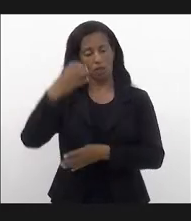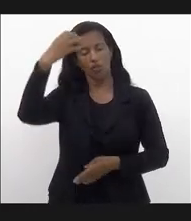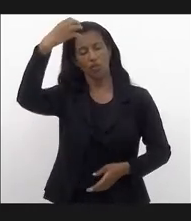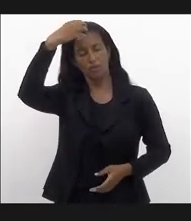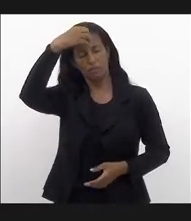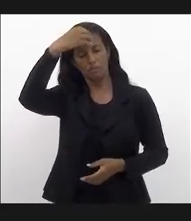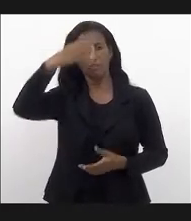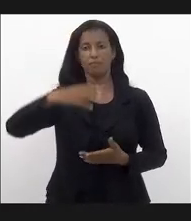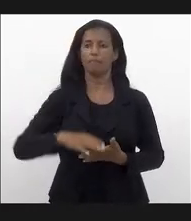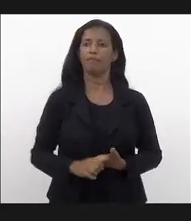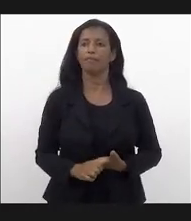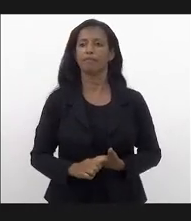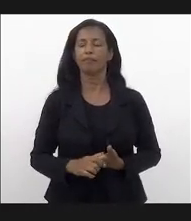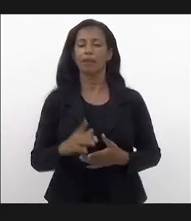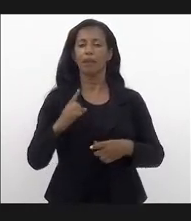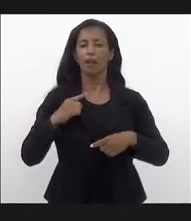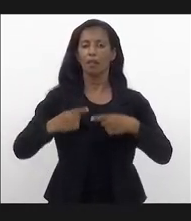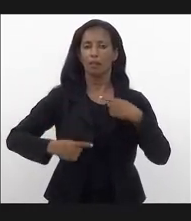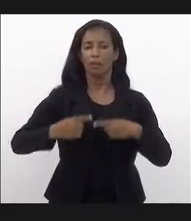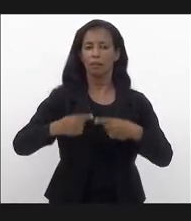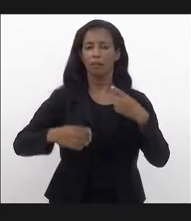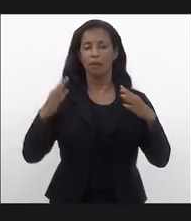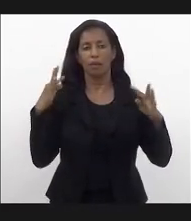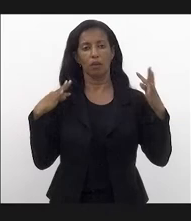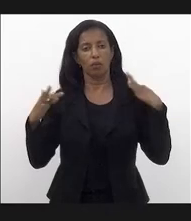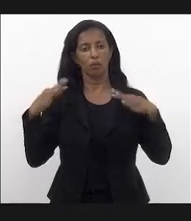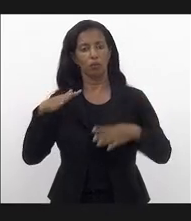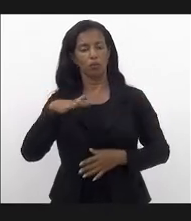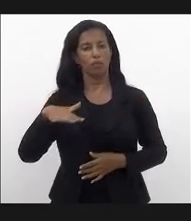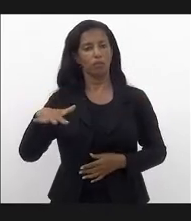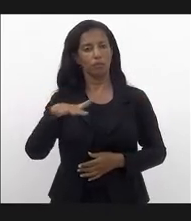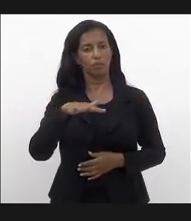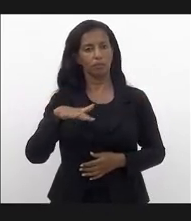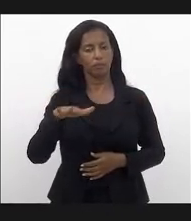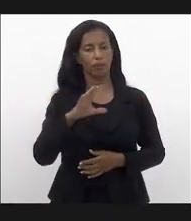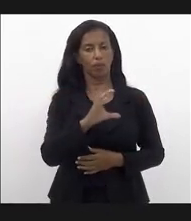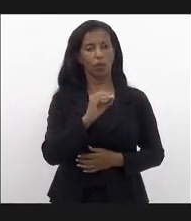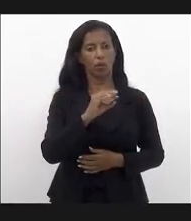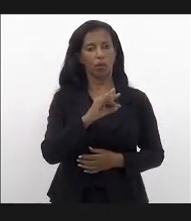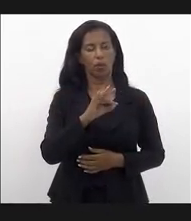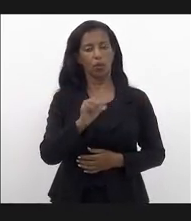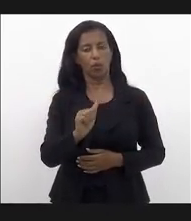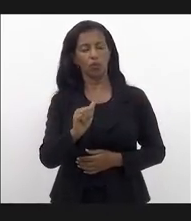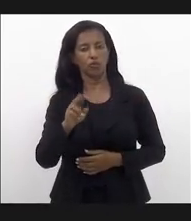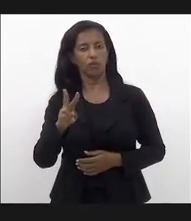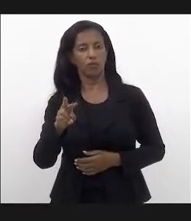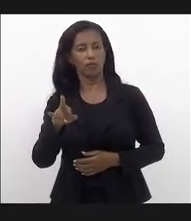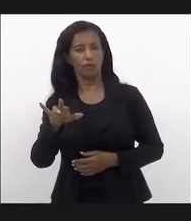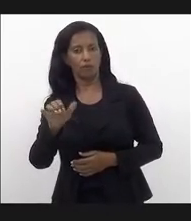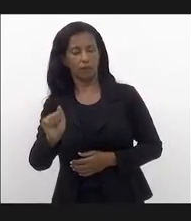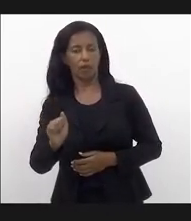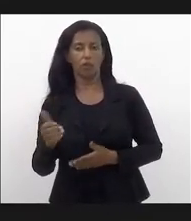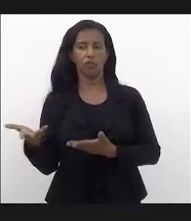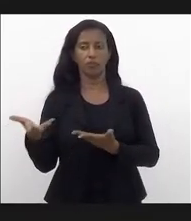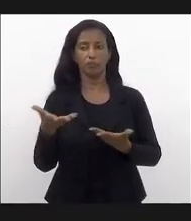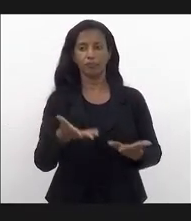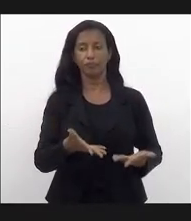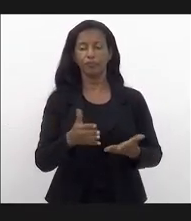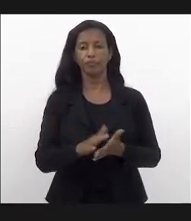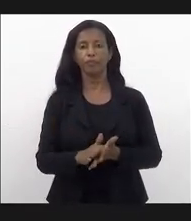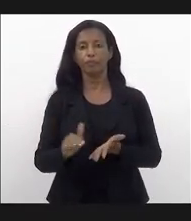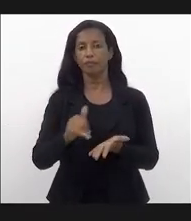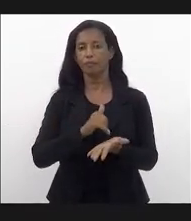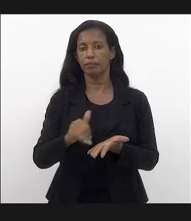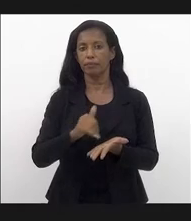Reis para debater o turismo na região da Costa Verde e a